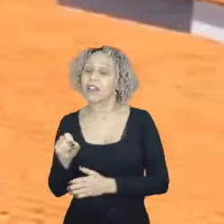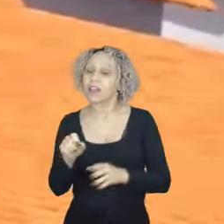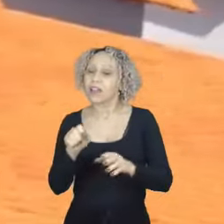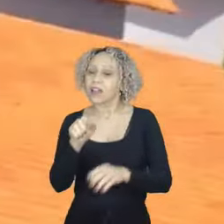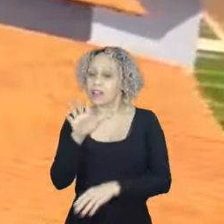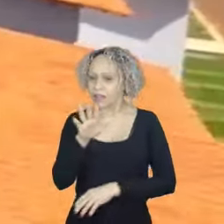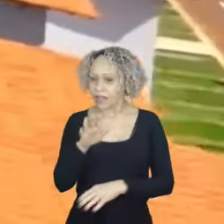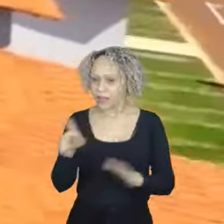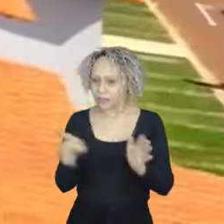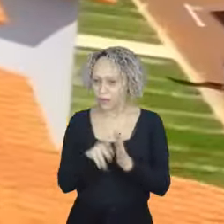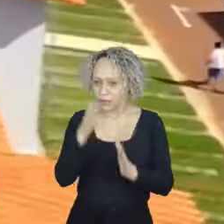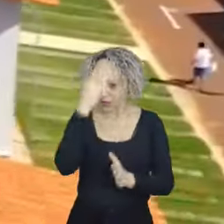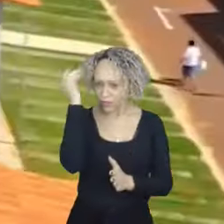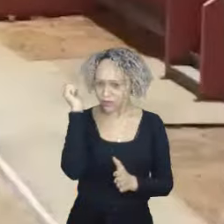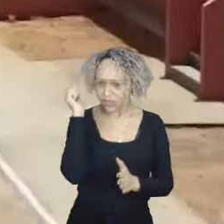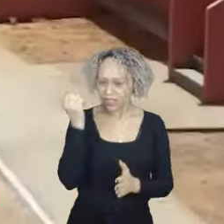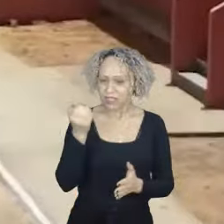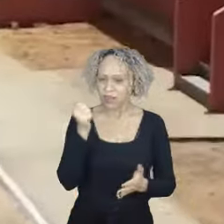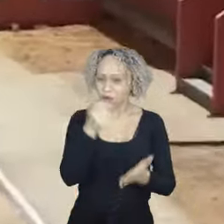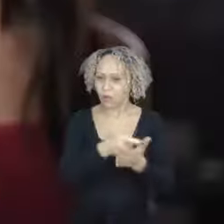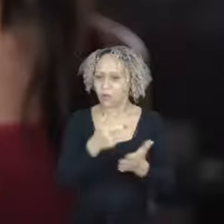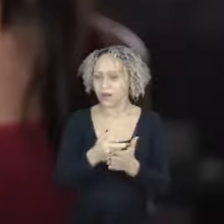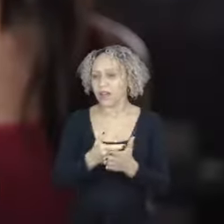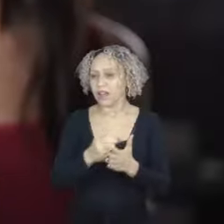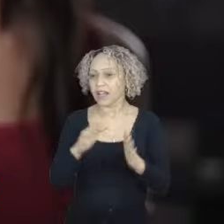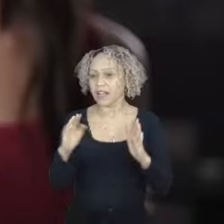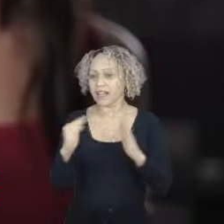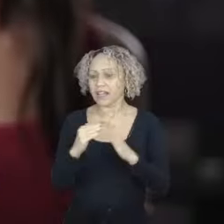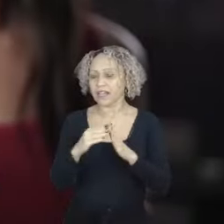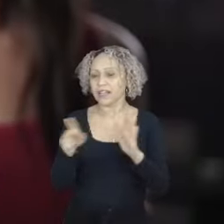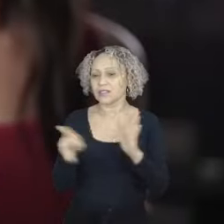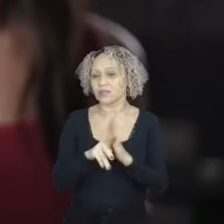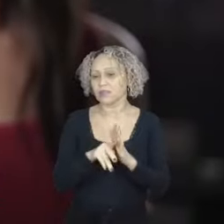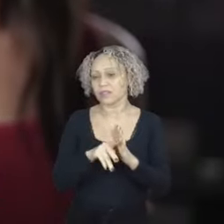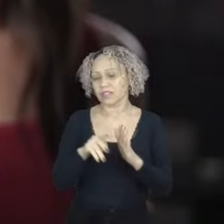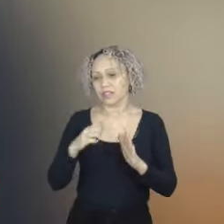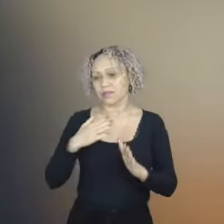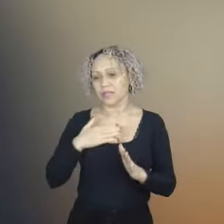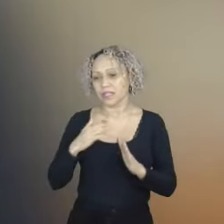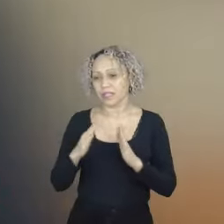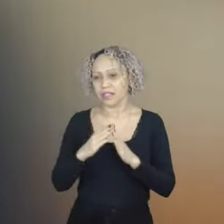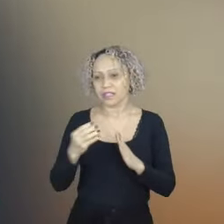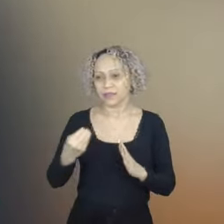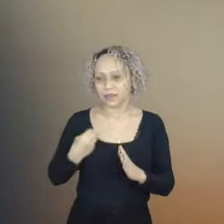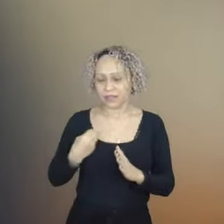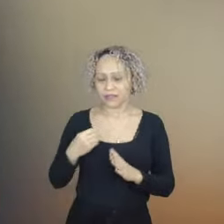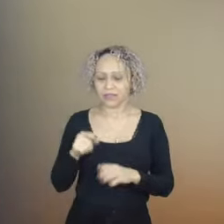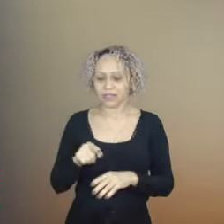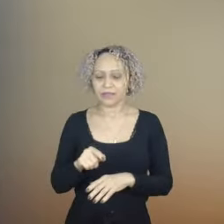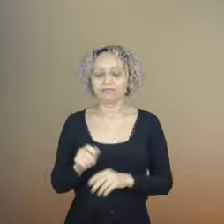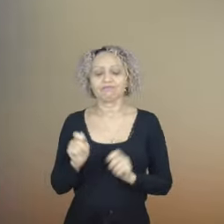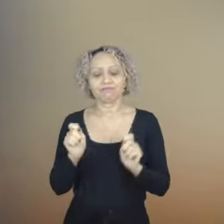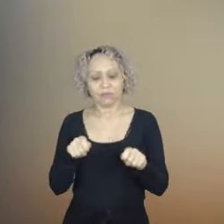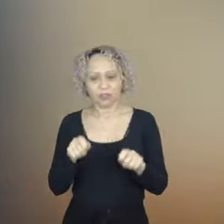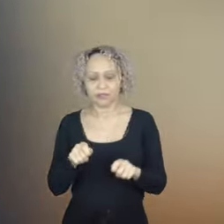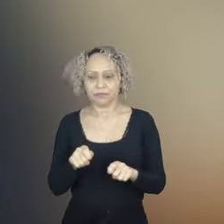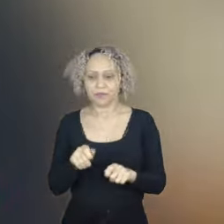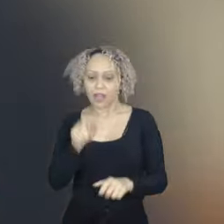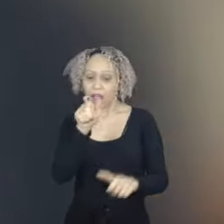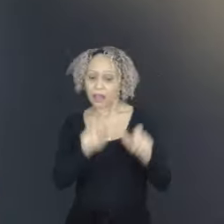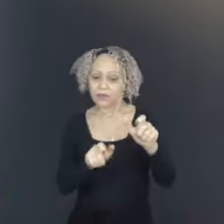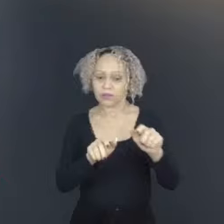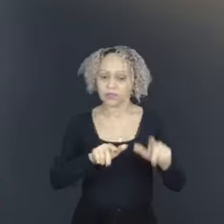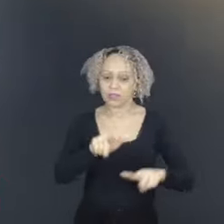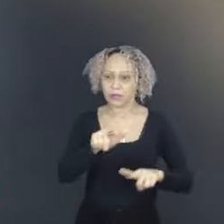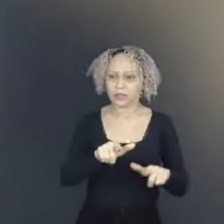do Minha Casa Minha Vida para possibilitar a conquista da casa própria. Os trabalhadores que têm interesse em adquirir